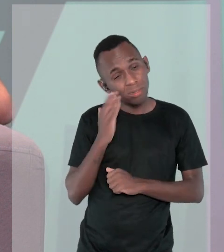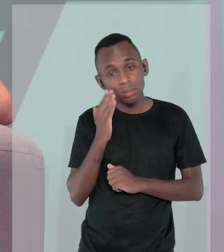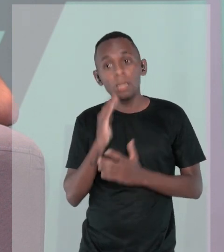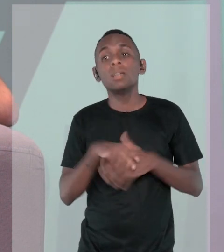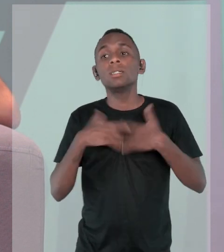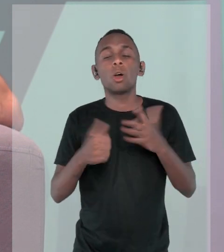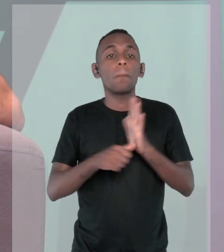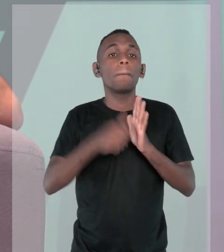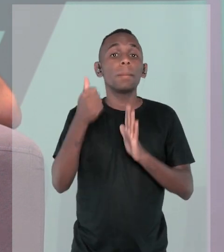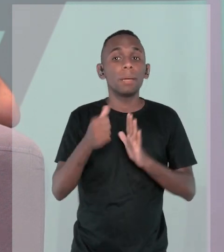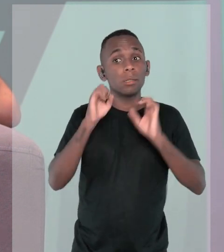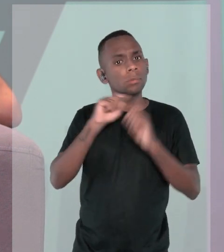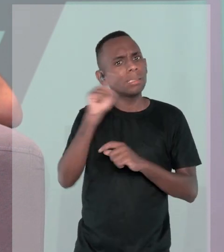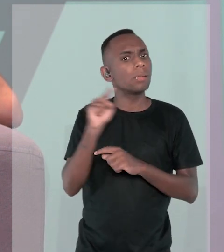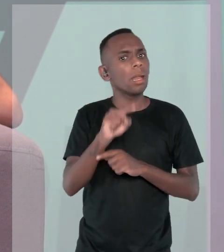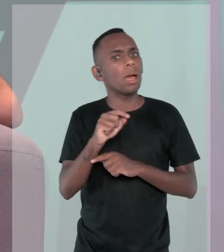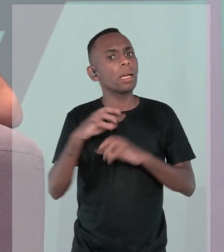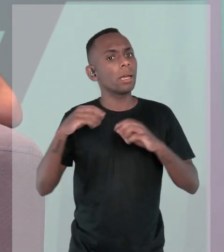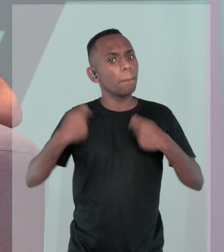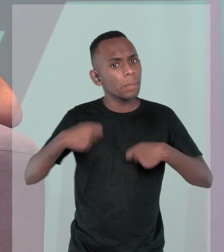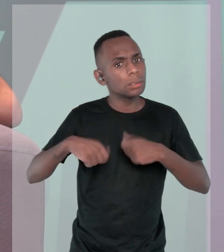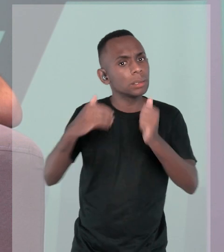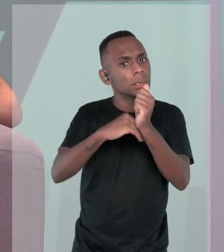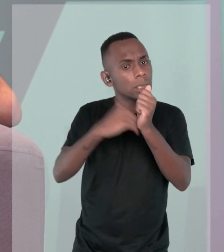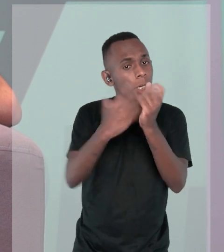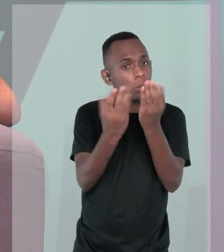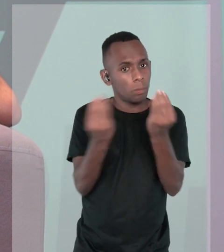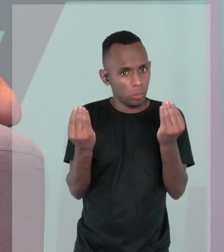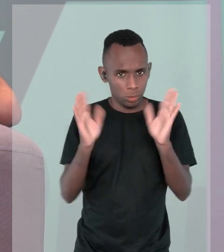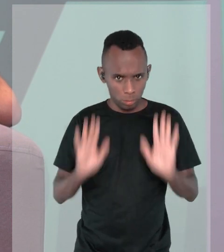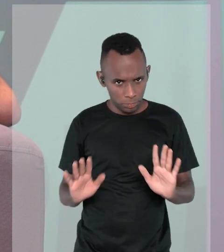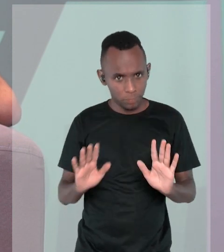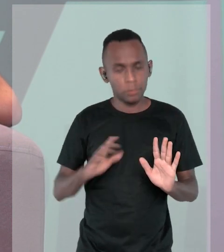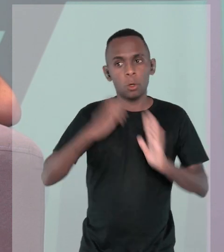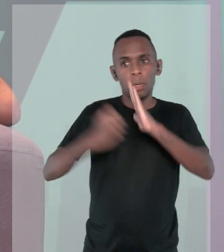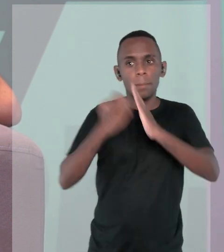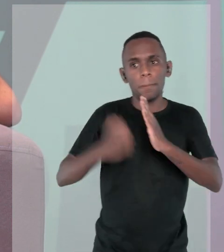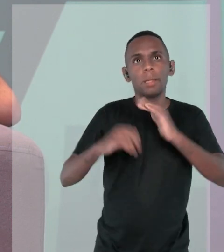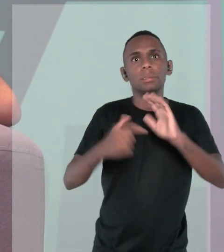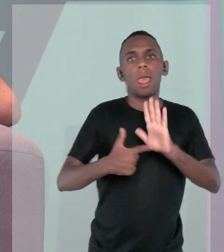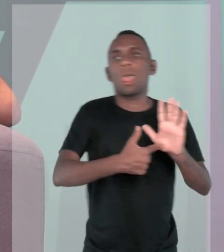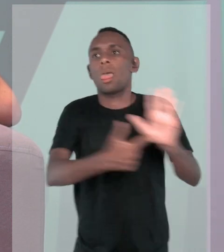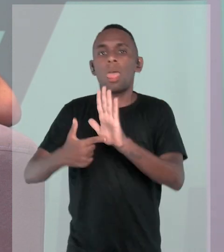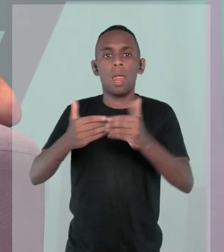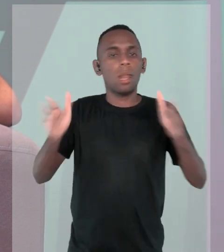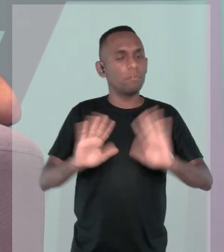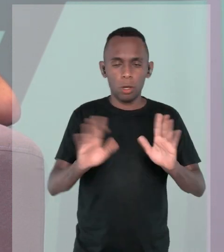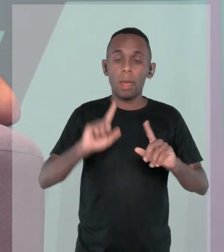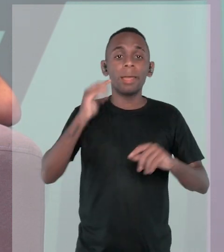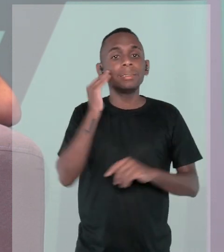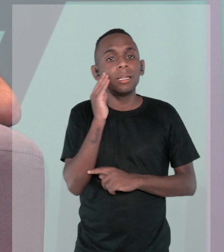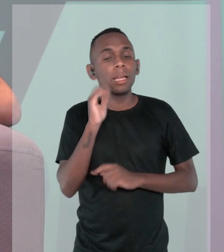Então, o primeiro ponto é, será que precisa de tanto sigilo? Não estou dizendo que a empresa tem que estar escancarada, mas é entender